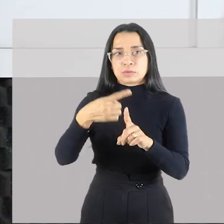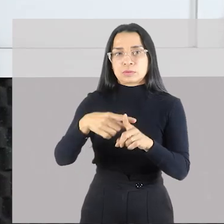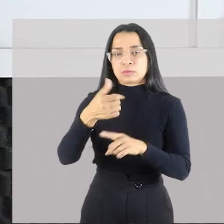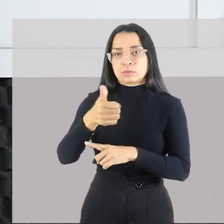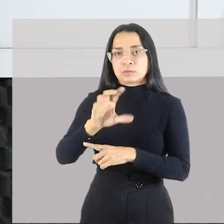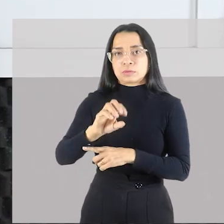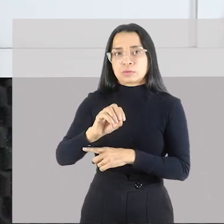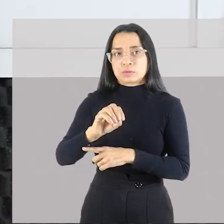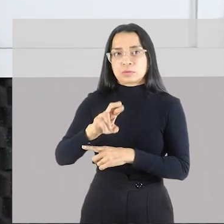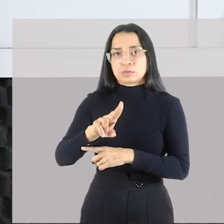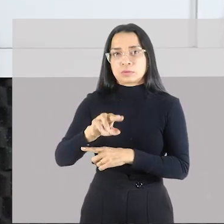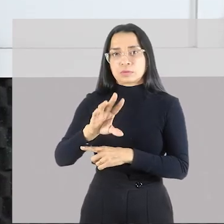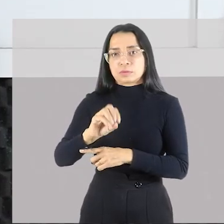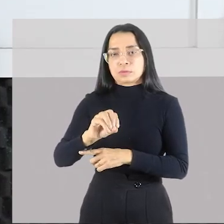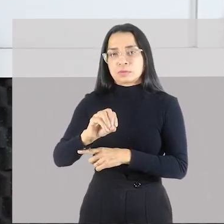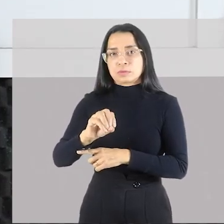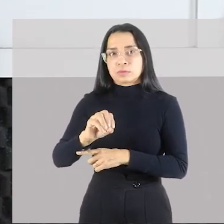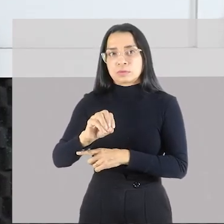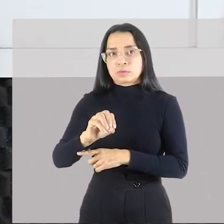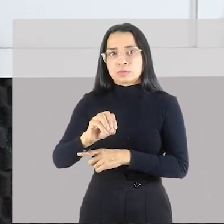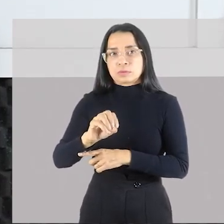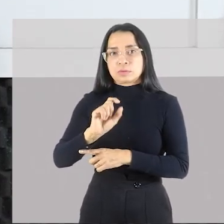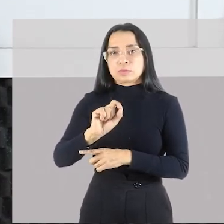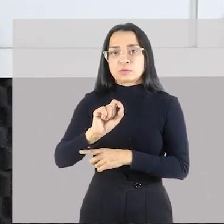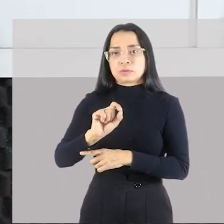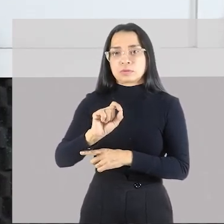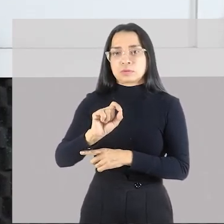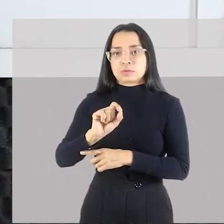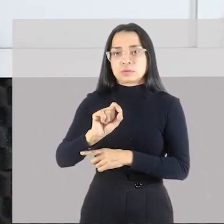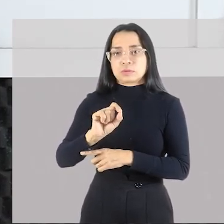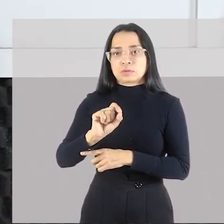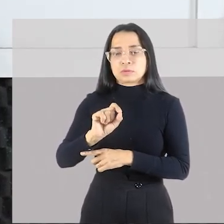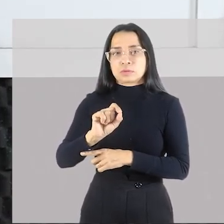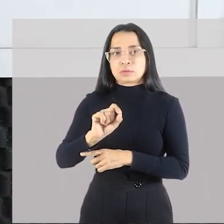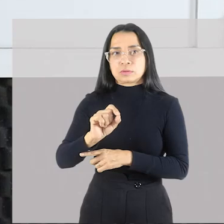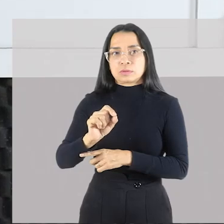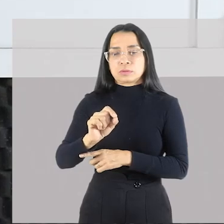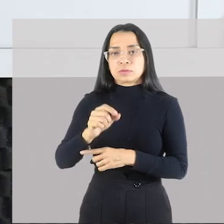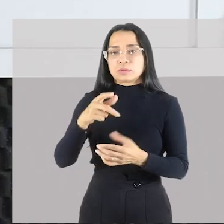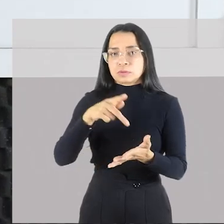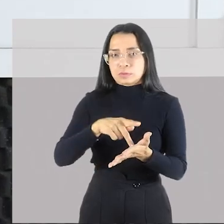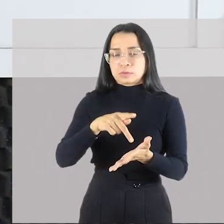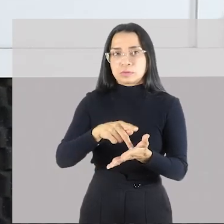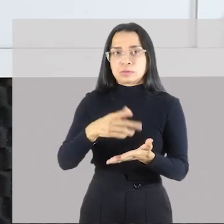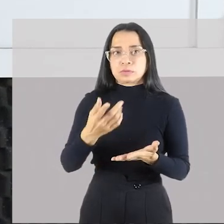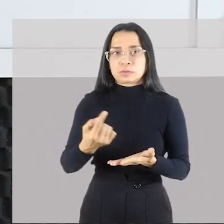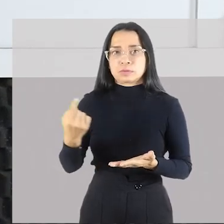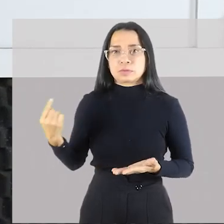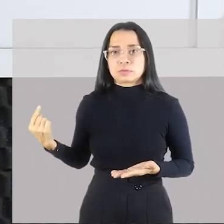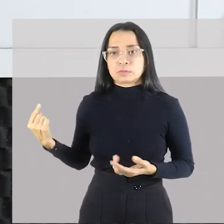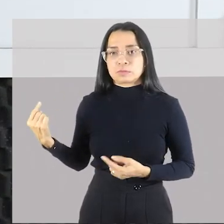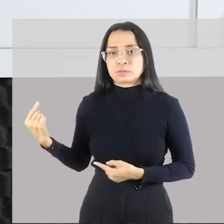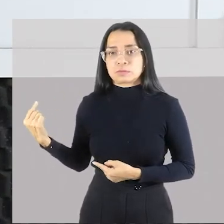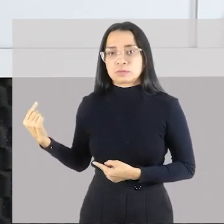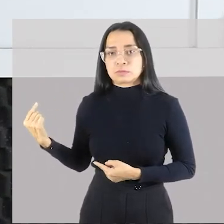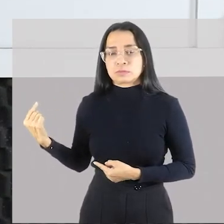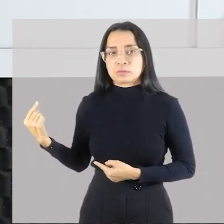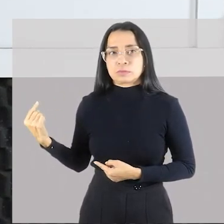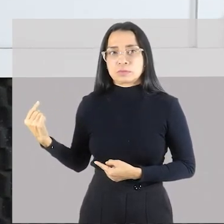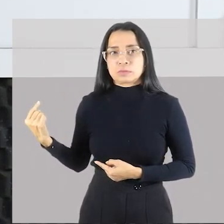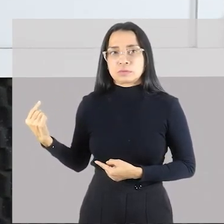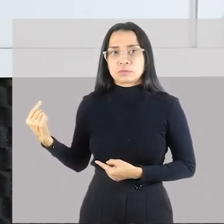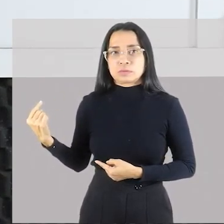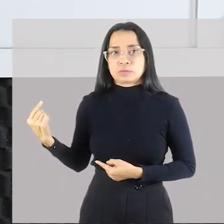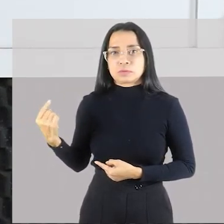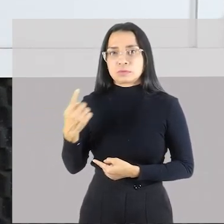mais 10, igual a 0. Isso aqui é uma verdade. Beleza, deu certo. Mas nós